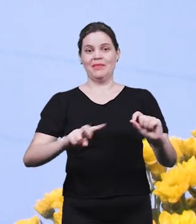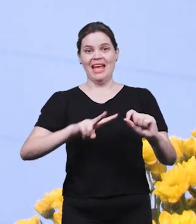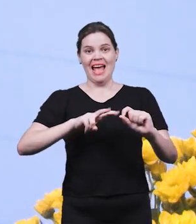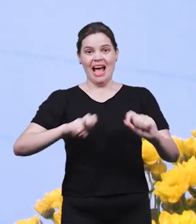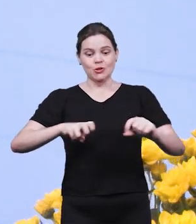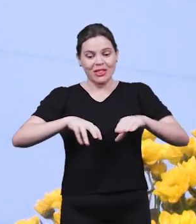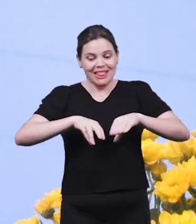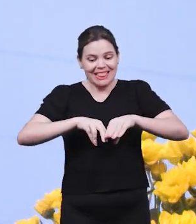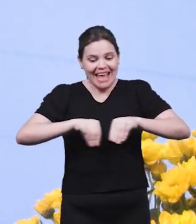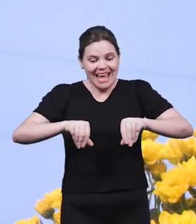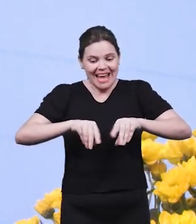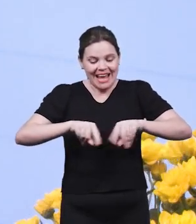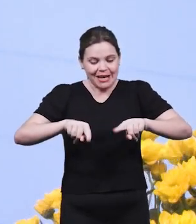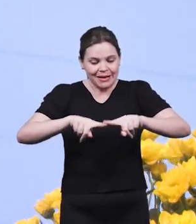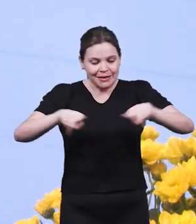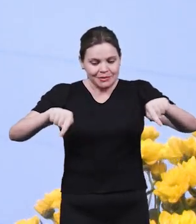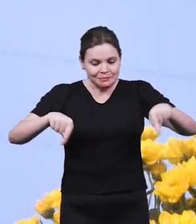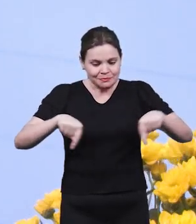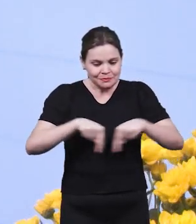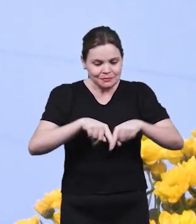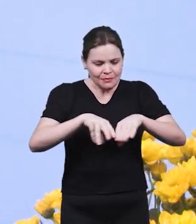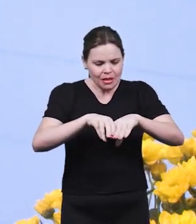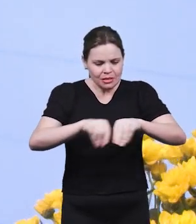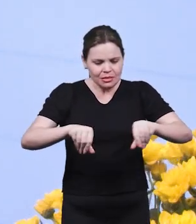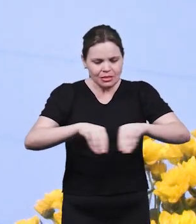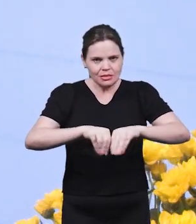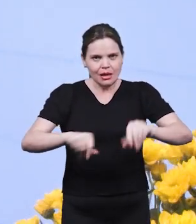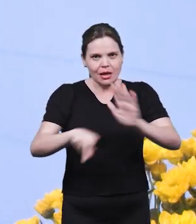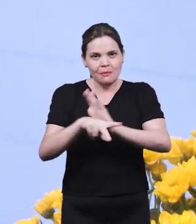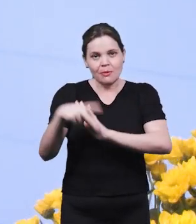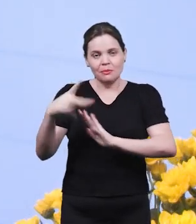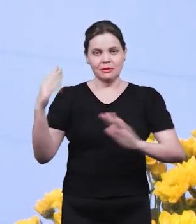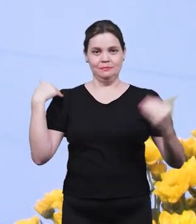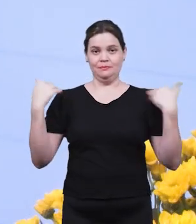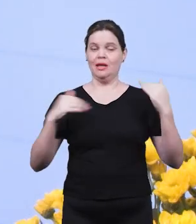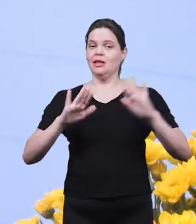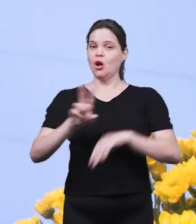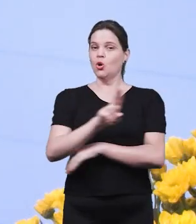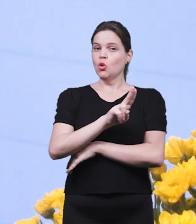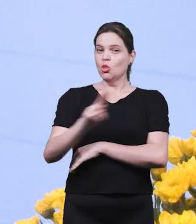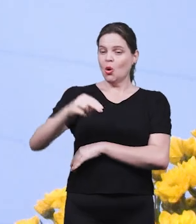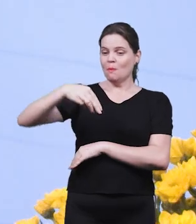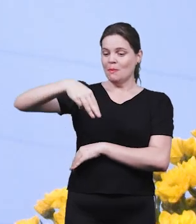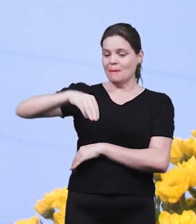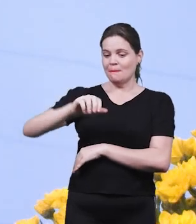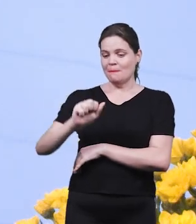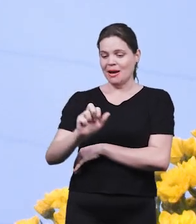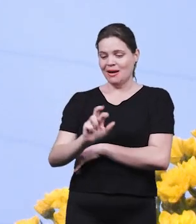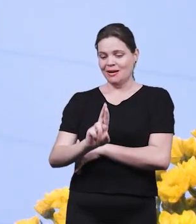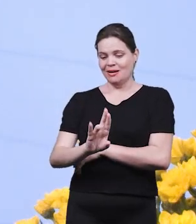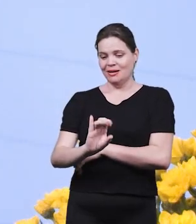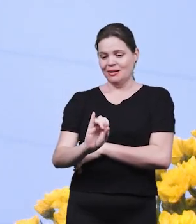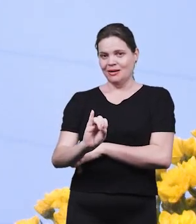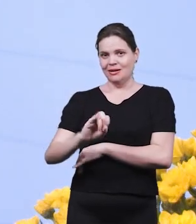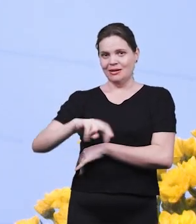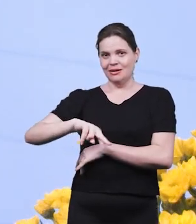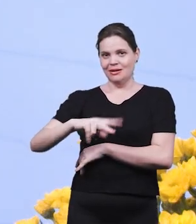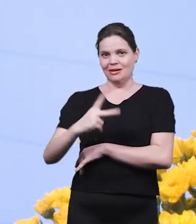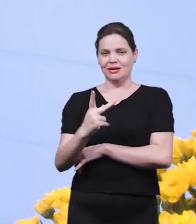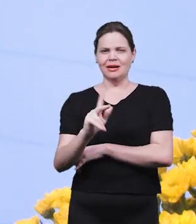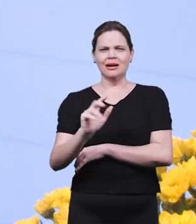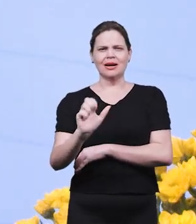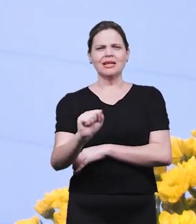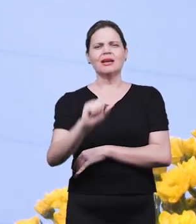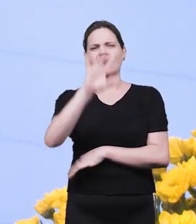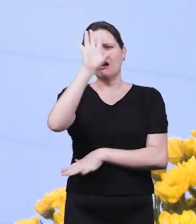de Marinha e o que a são? Nomenclatura Marinha, na verdade, talvez tenha